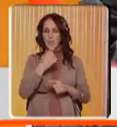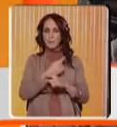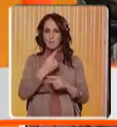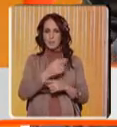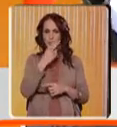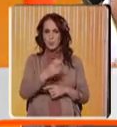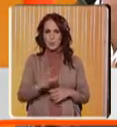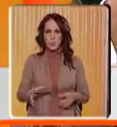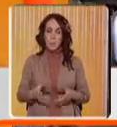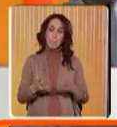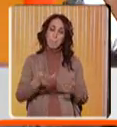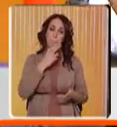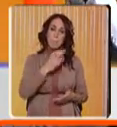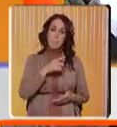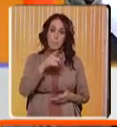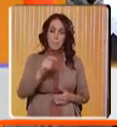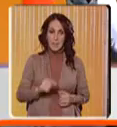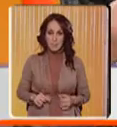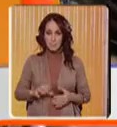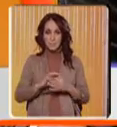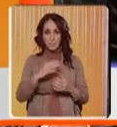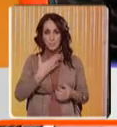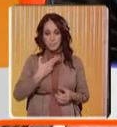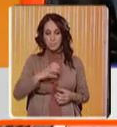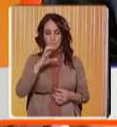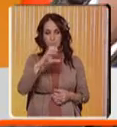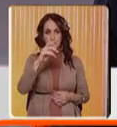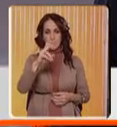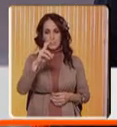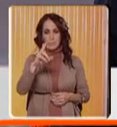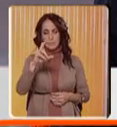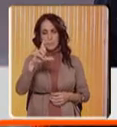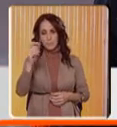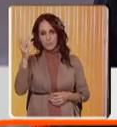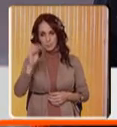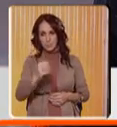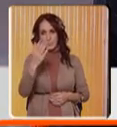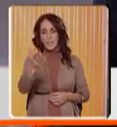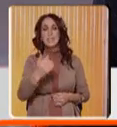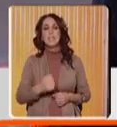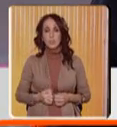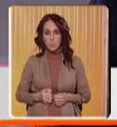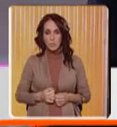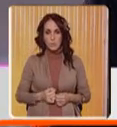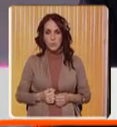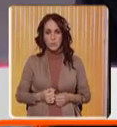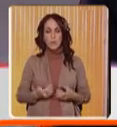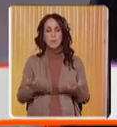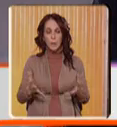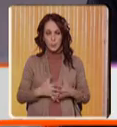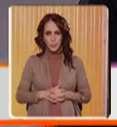destas respostas. Para responder a esta questão, temos o Dr. Carlos Vara Luís, neurocirurgião. Em que é que ficamos? Ficamos